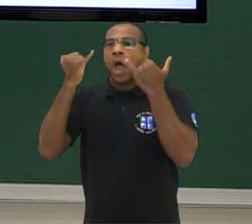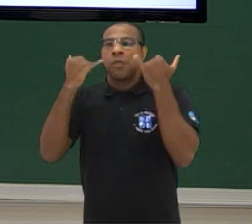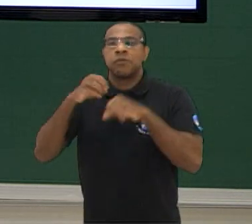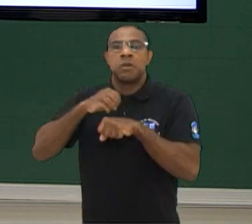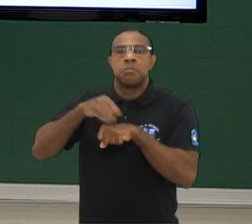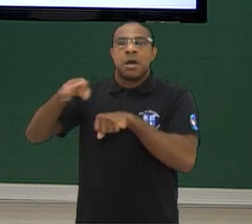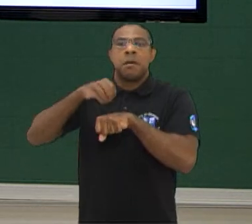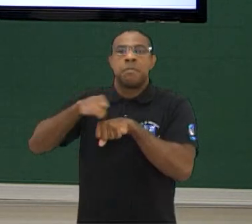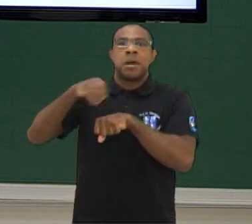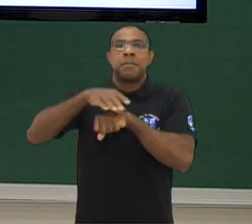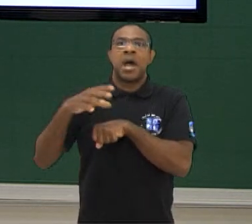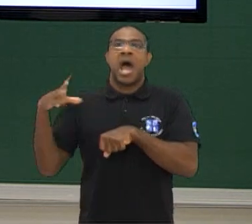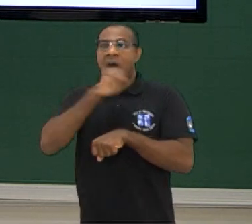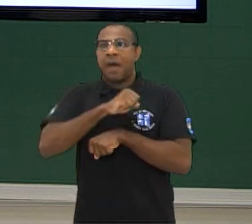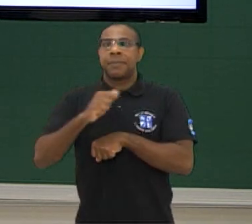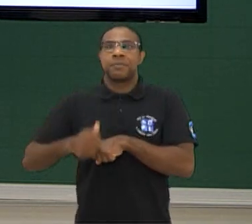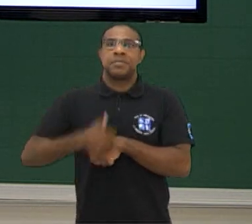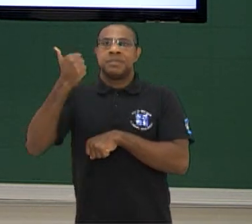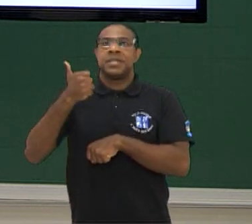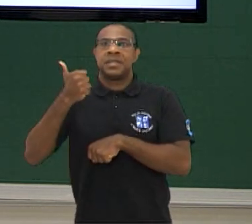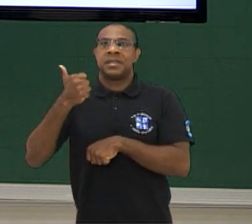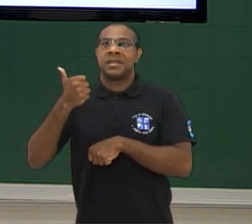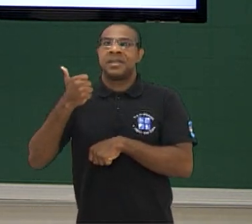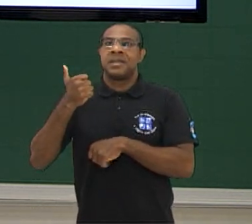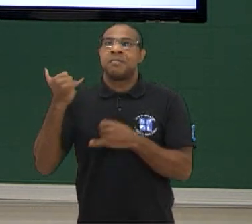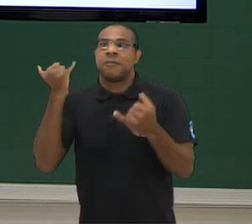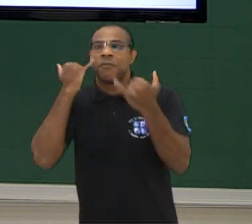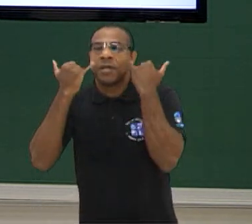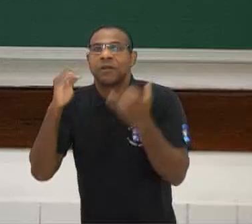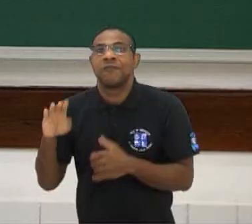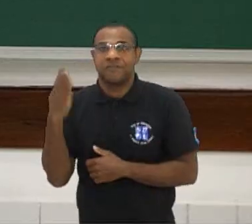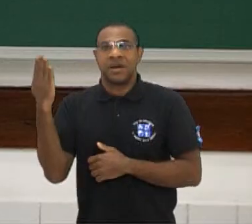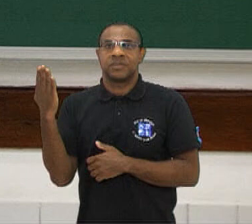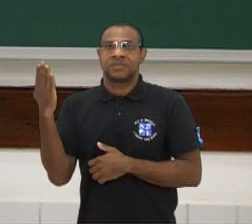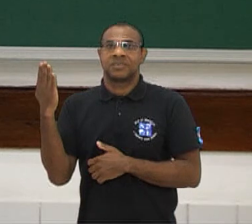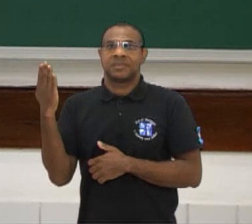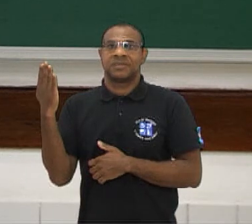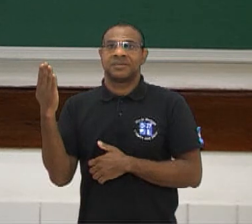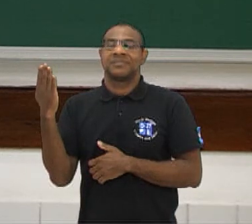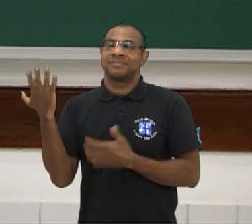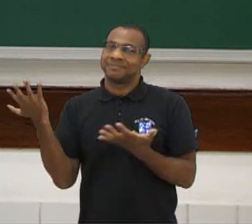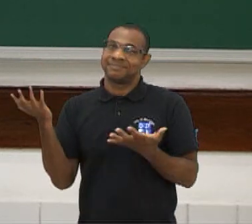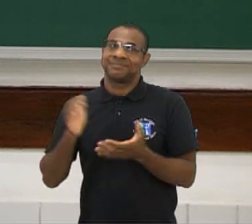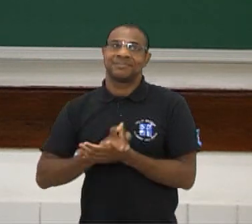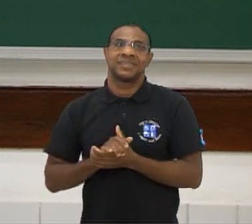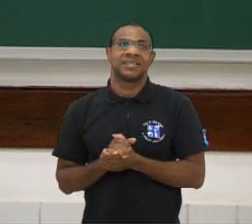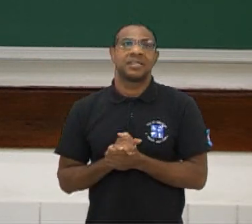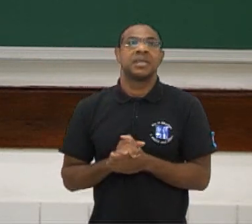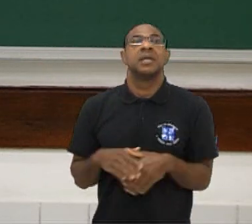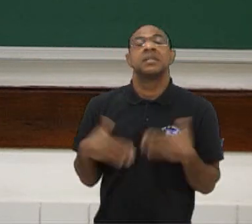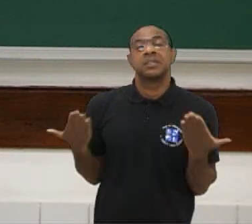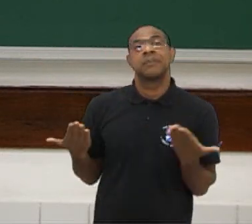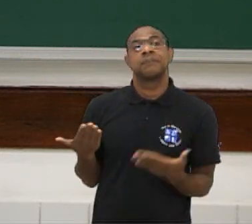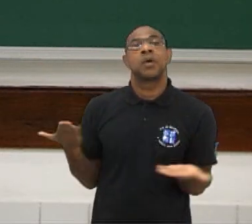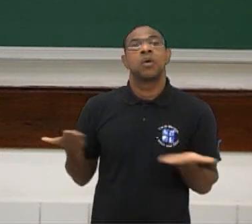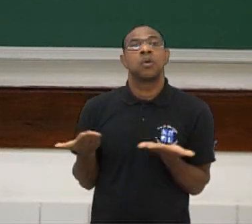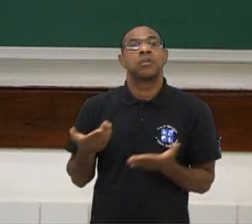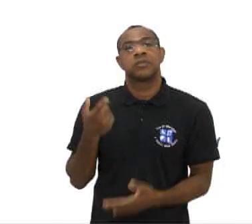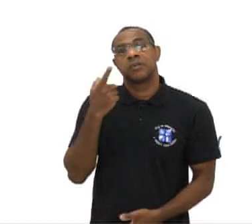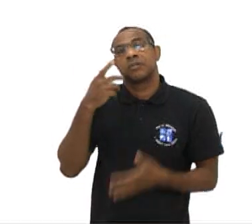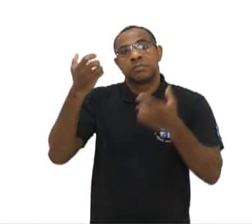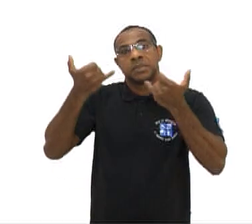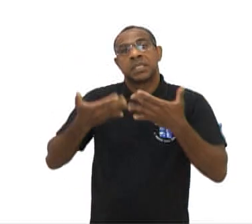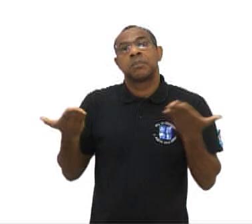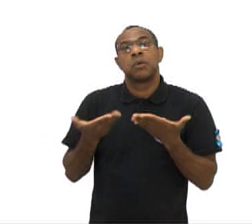rápida, falta informação, acaba saindo ali uma fake news, uma notícia pela metade. E o que nós vimos na aula